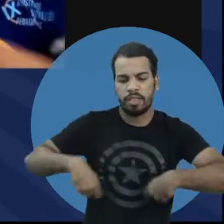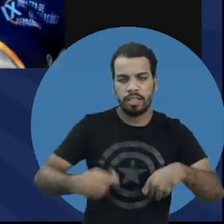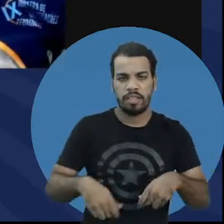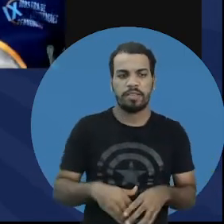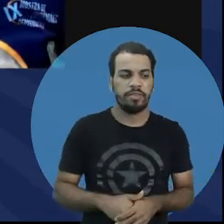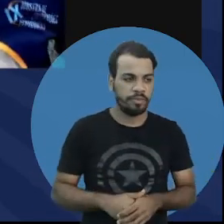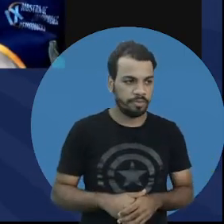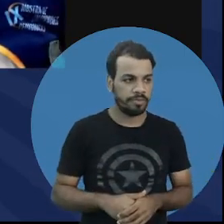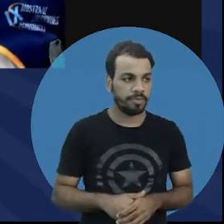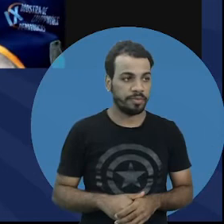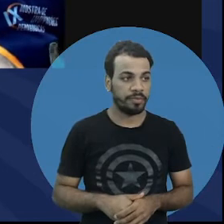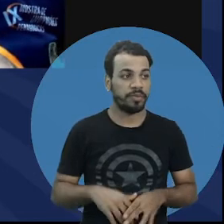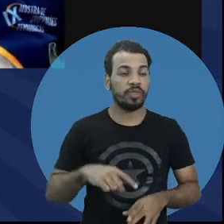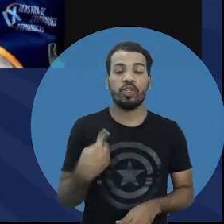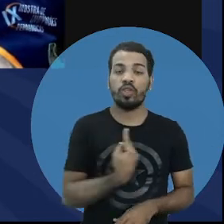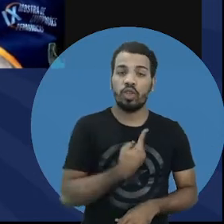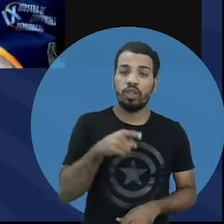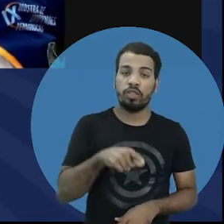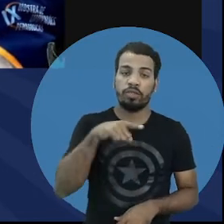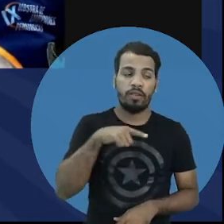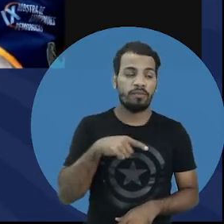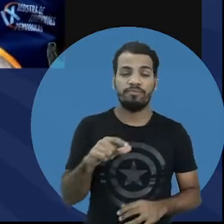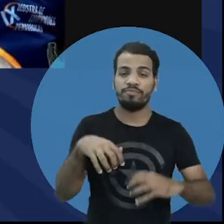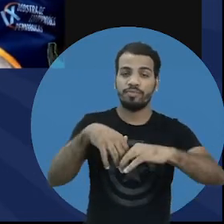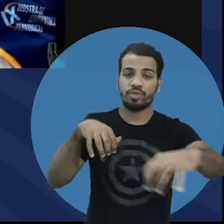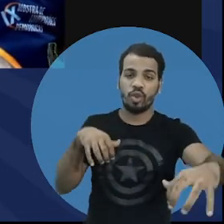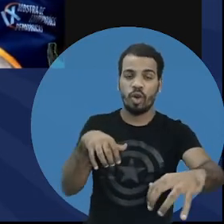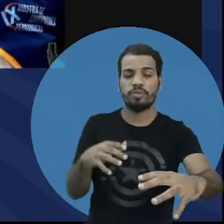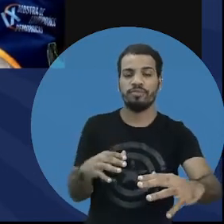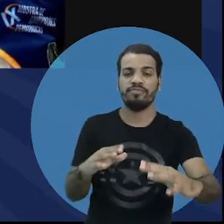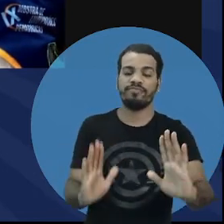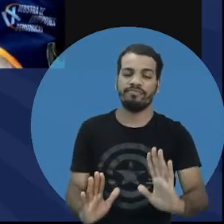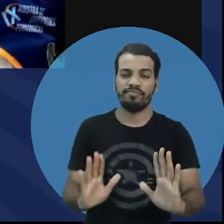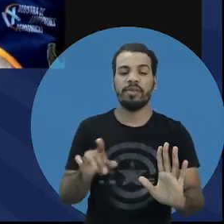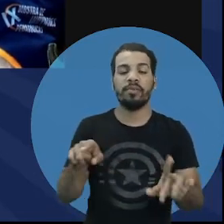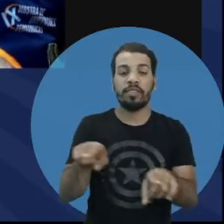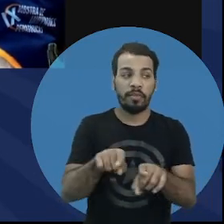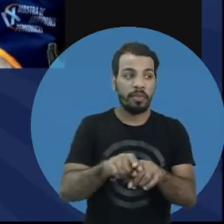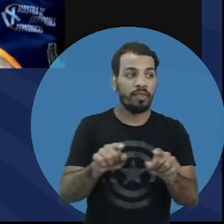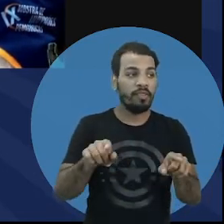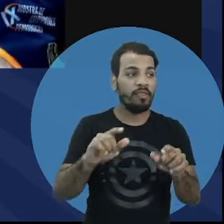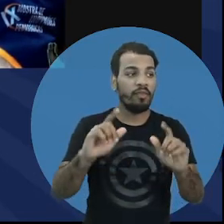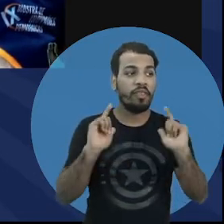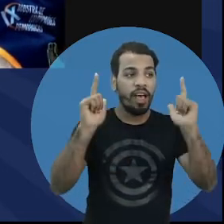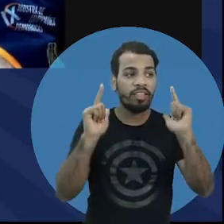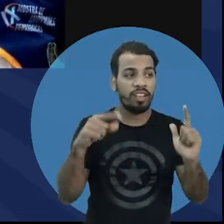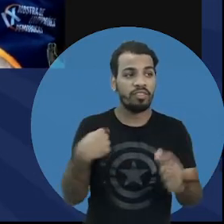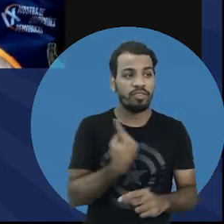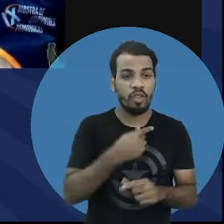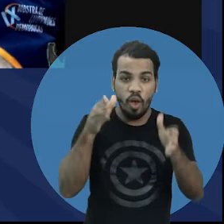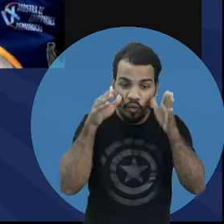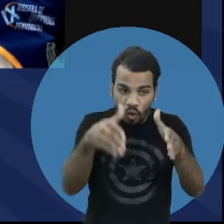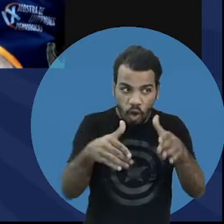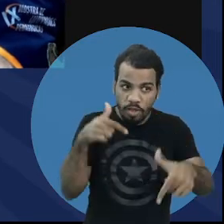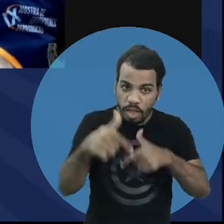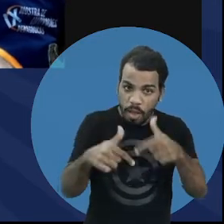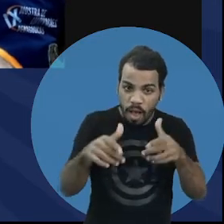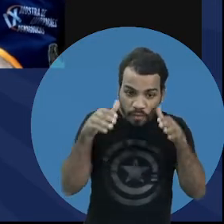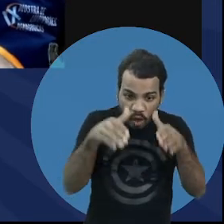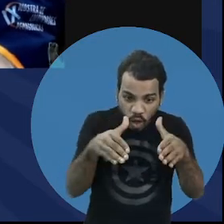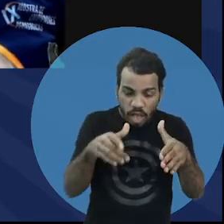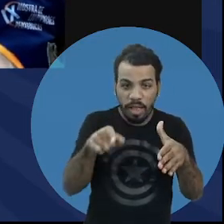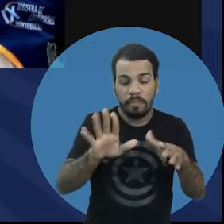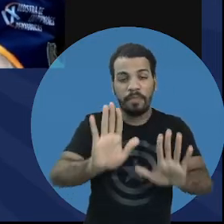isso, e a gente necessitava de algo que ajudasse. Além do lazer, porque a gente fica tão focado no trabalho que a